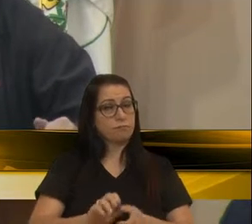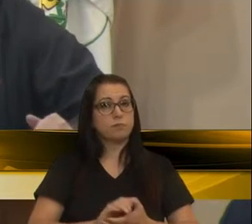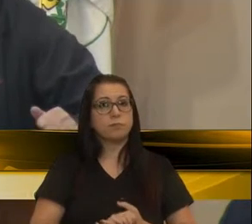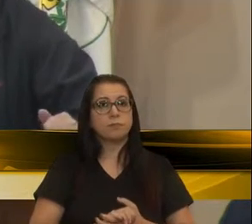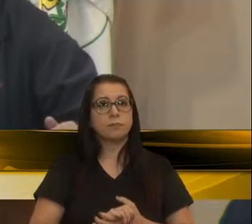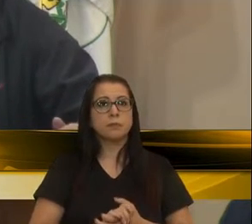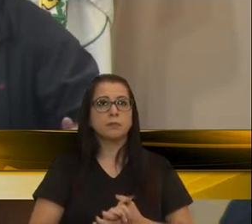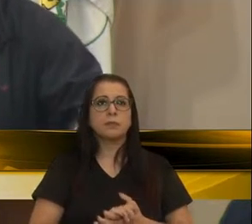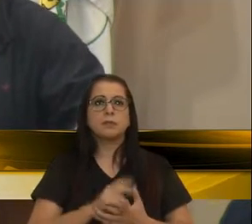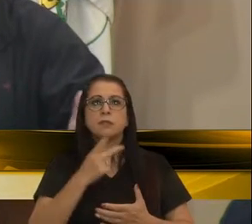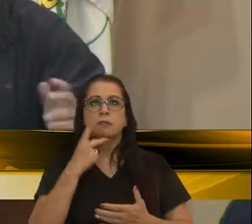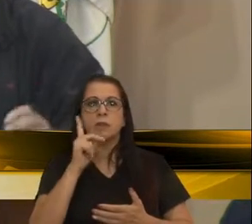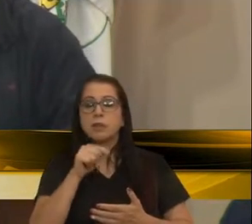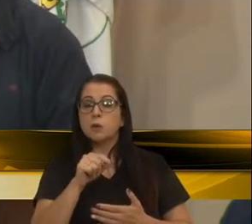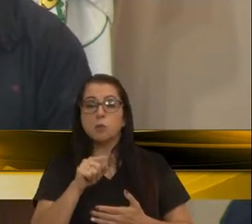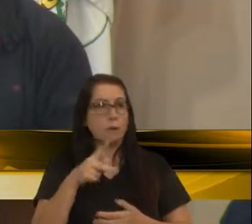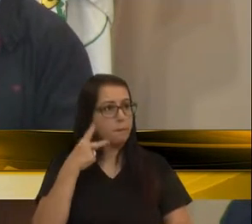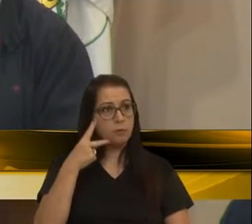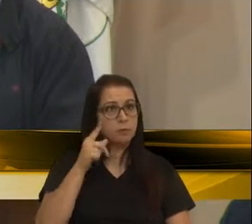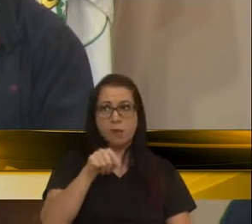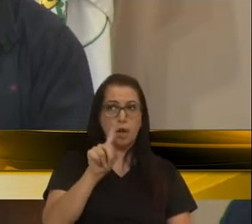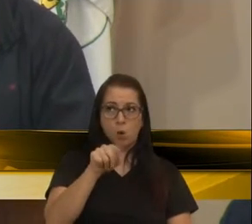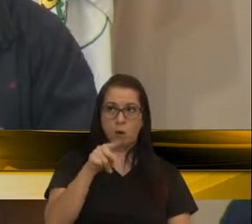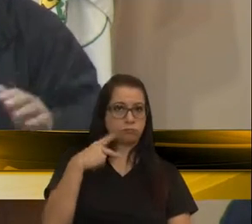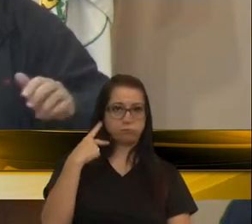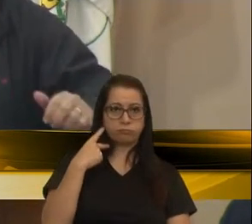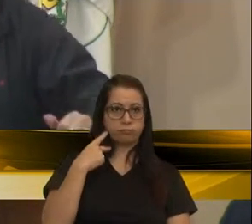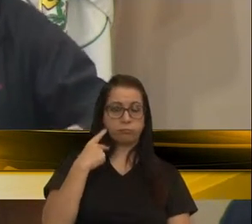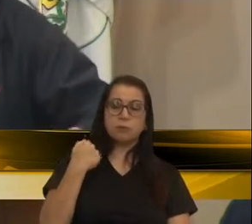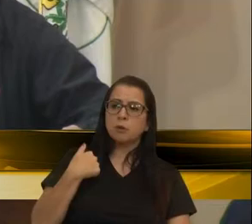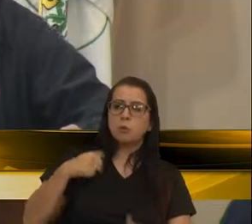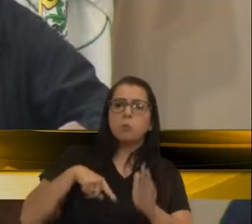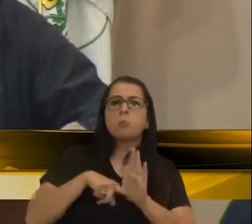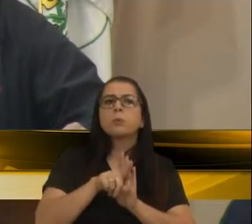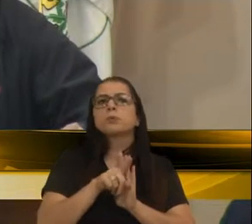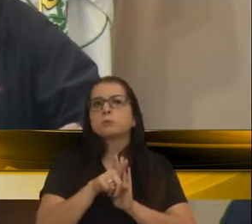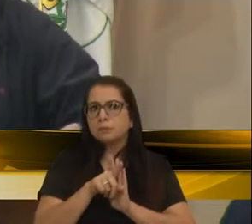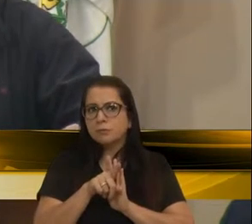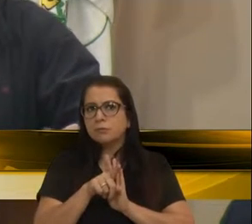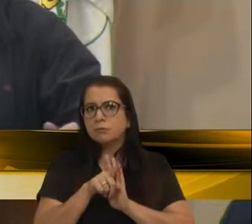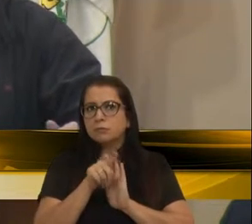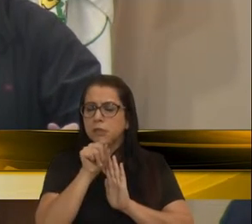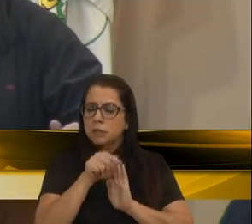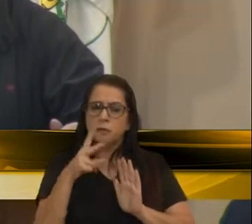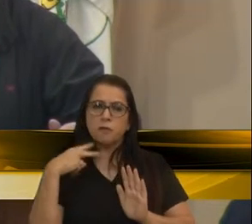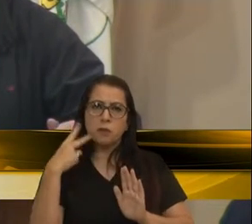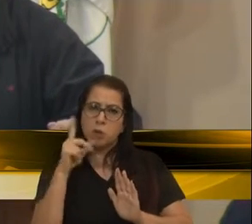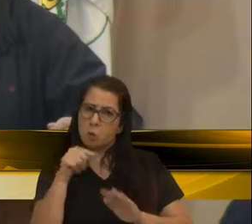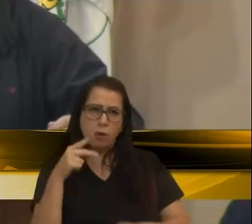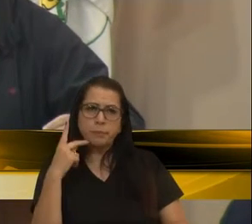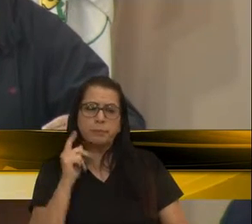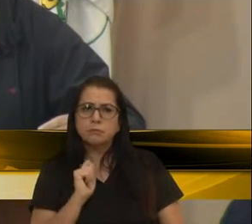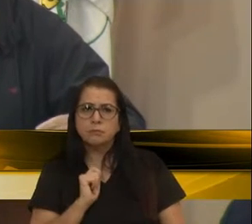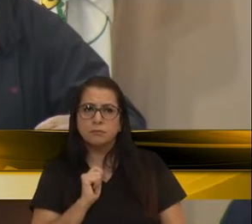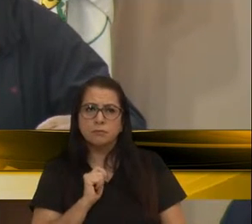que ele afirma que ele não é político. Eu pergunto, ser vereador não é